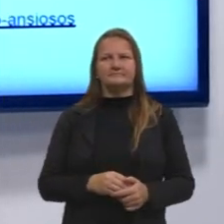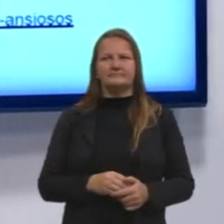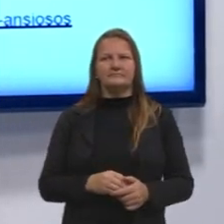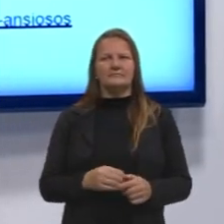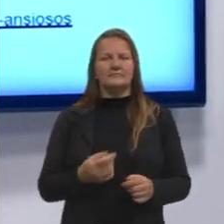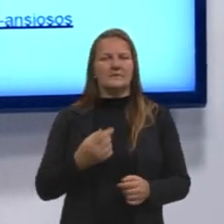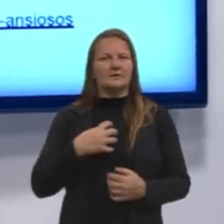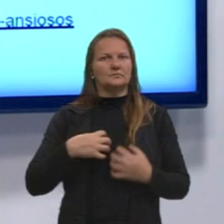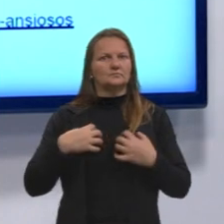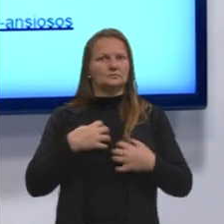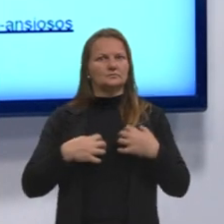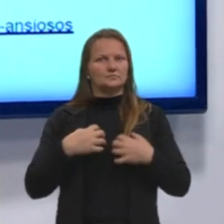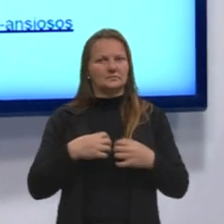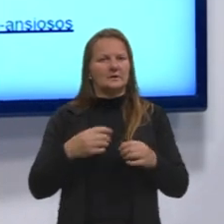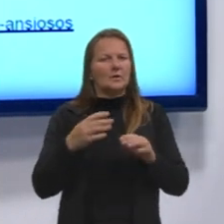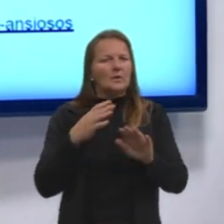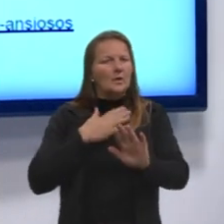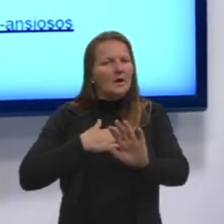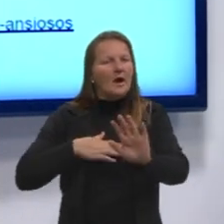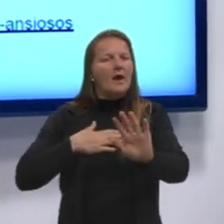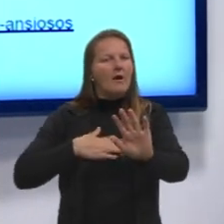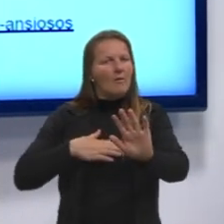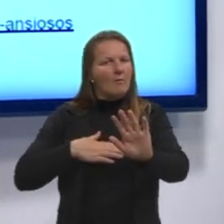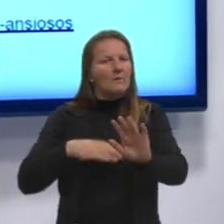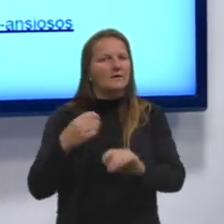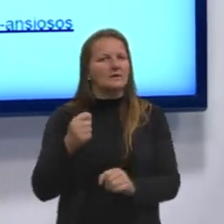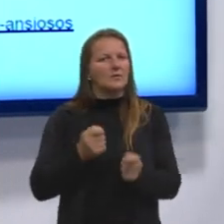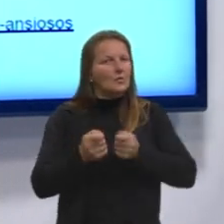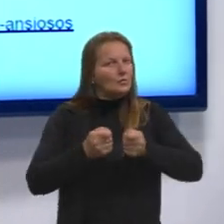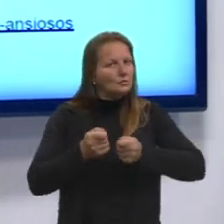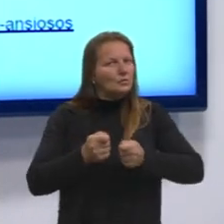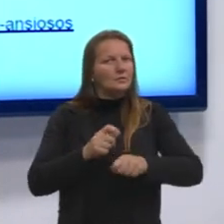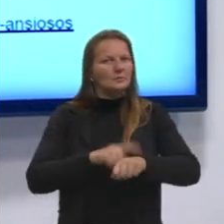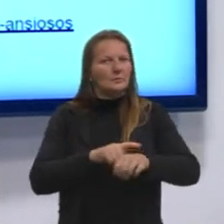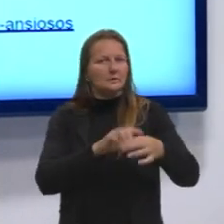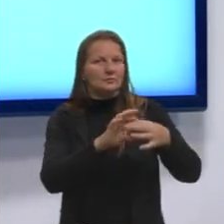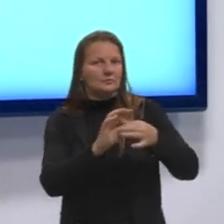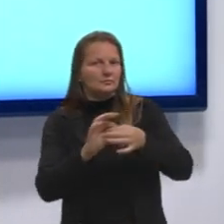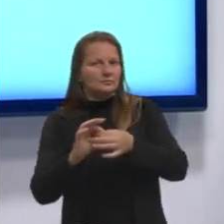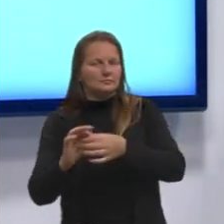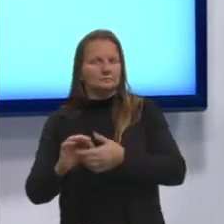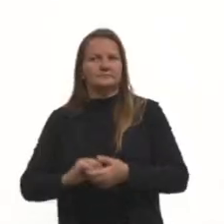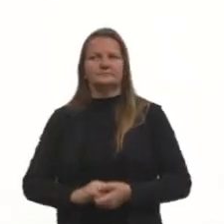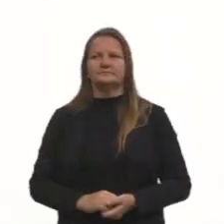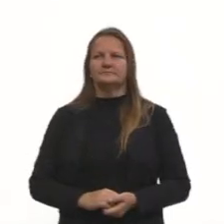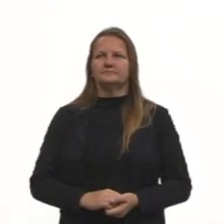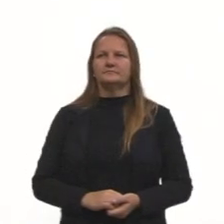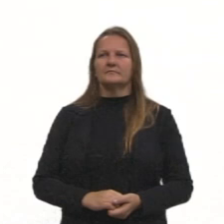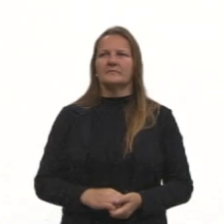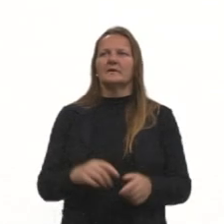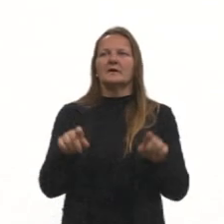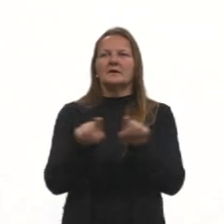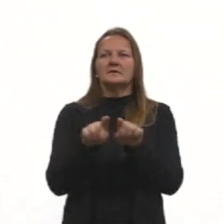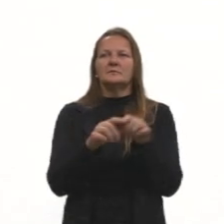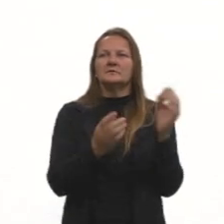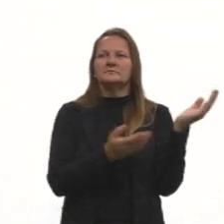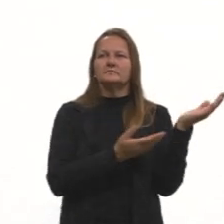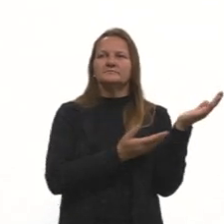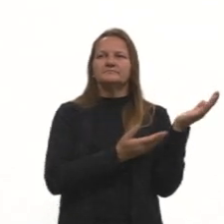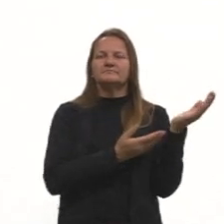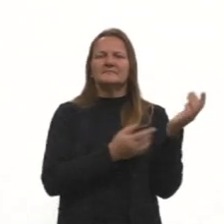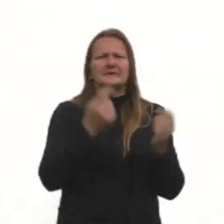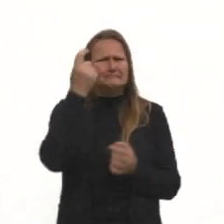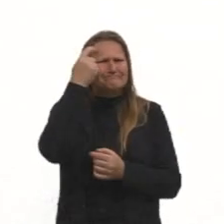desperta uma ansiedade então é importante a gente controlar esses momentos E aí nós temos aqui gente O esgotamento